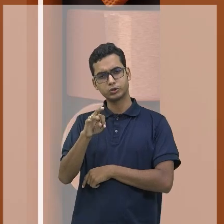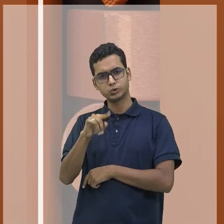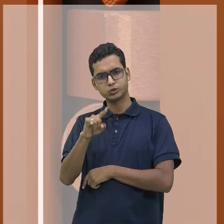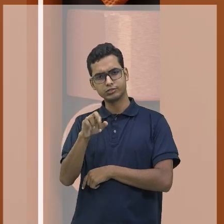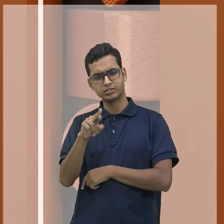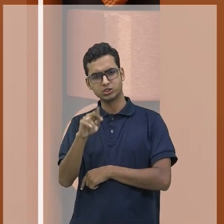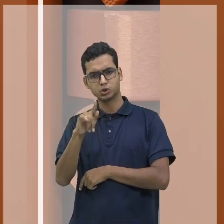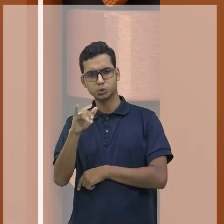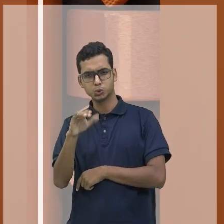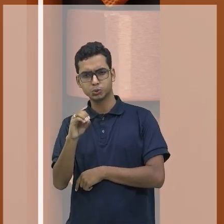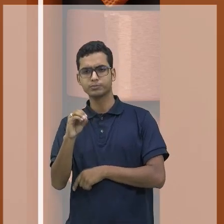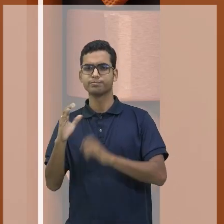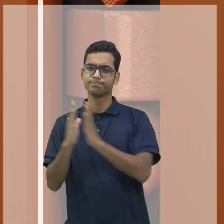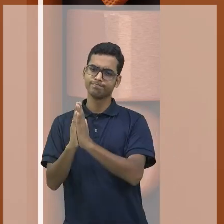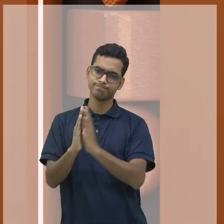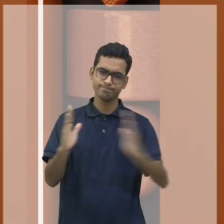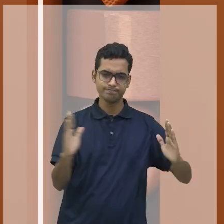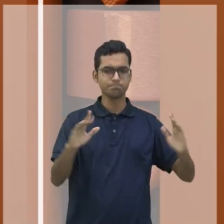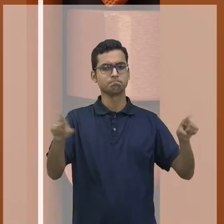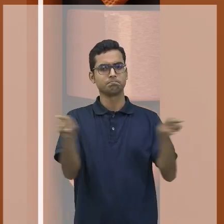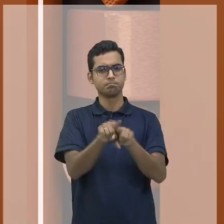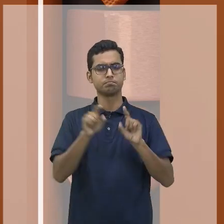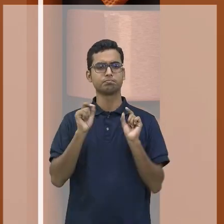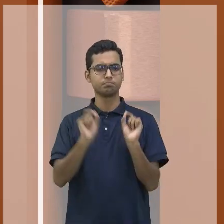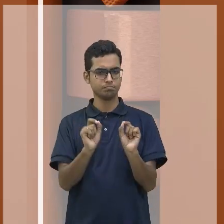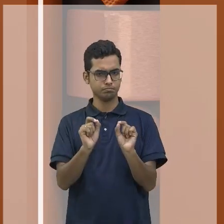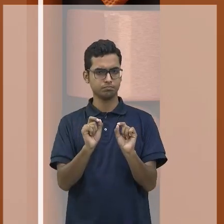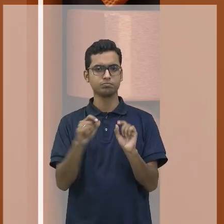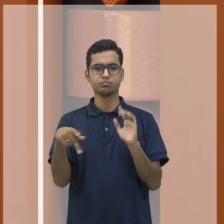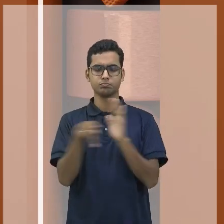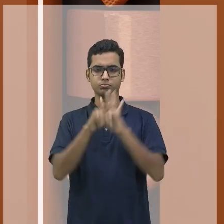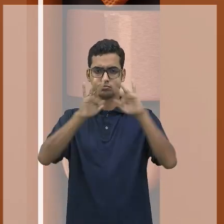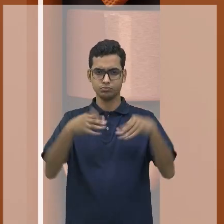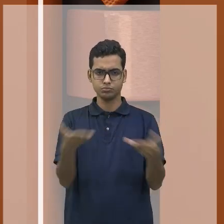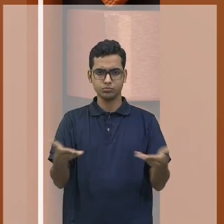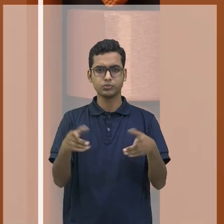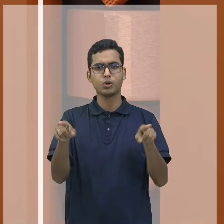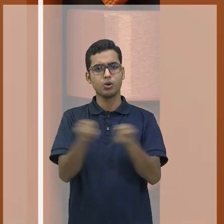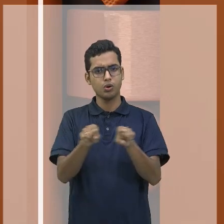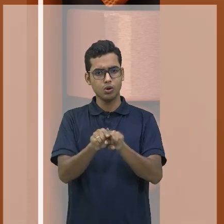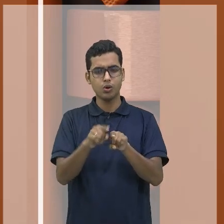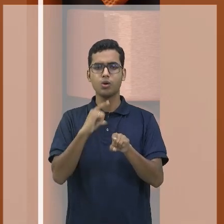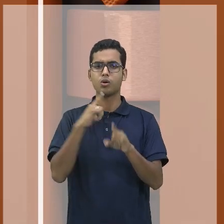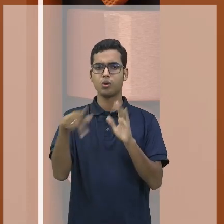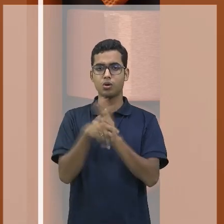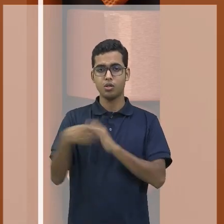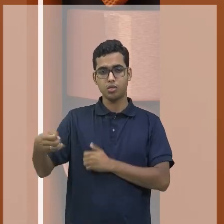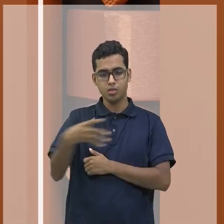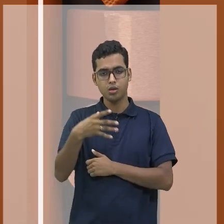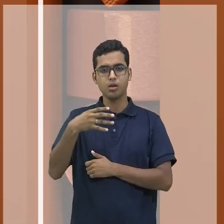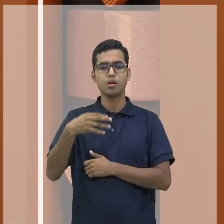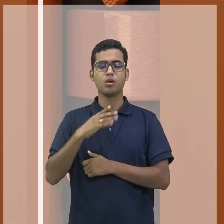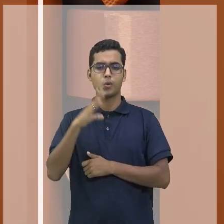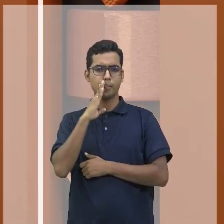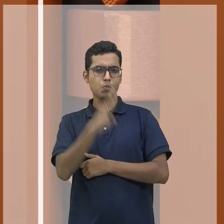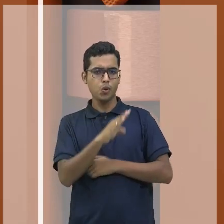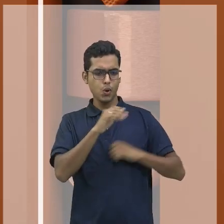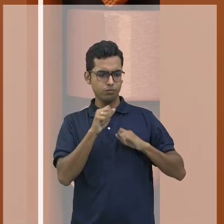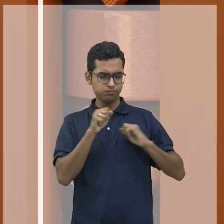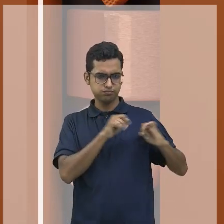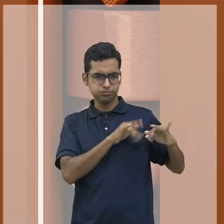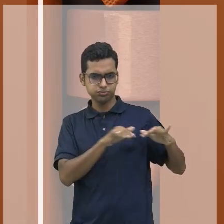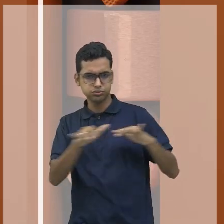que a gente tem então ali a partir então dessa finalização, a vinda de novas ordens bárbaras, vinques,